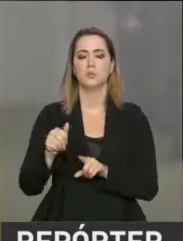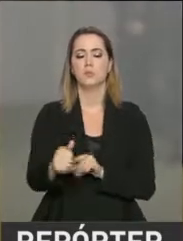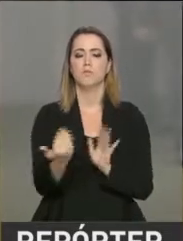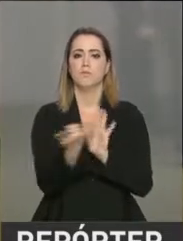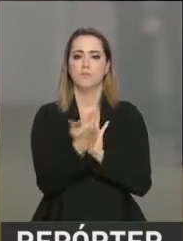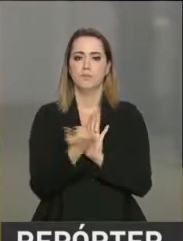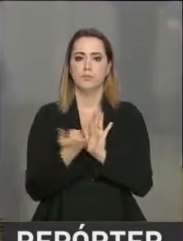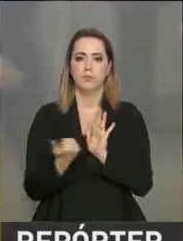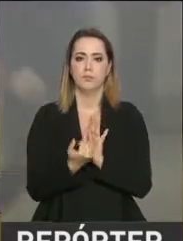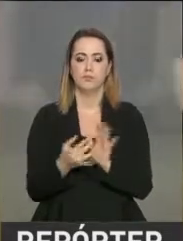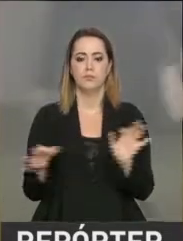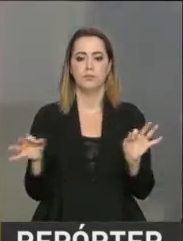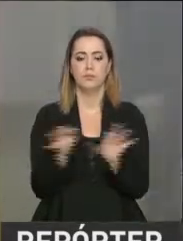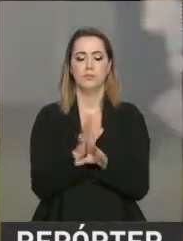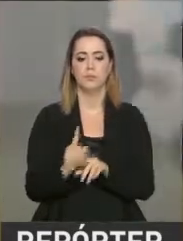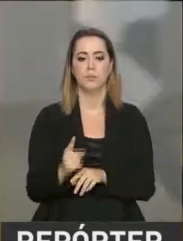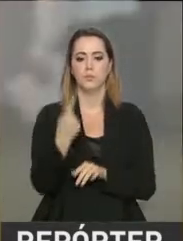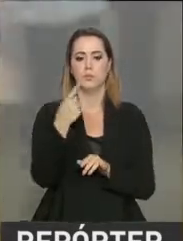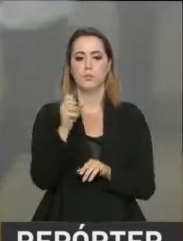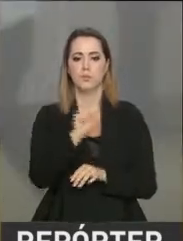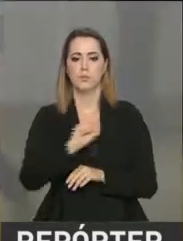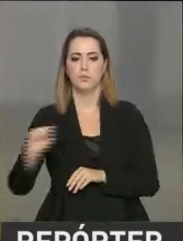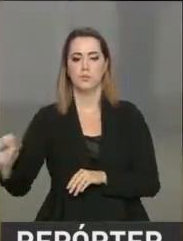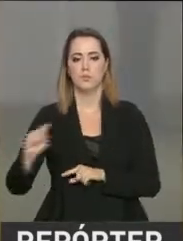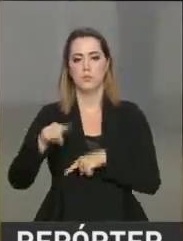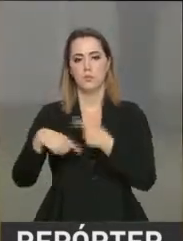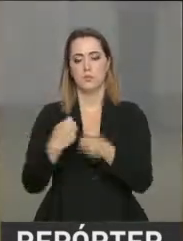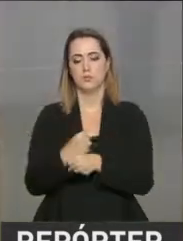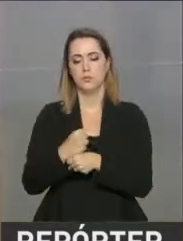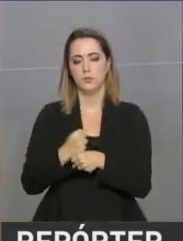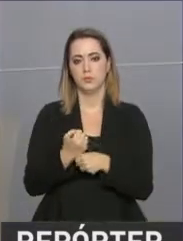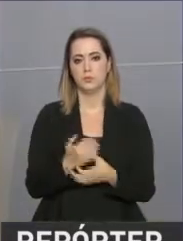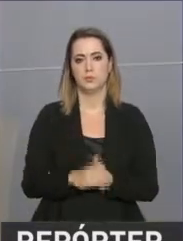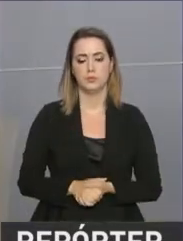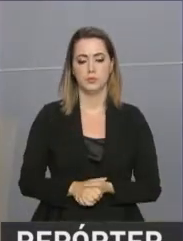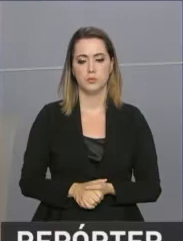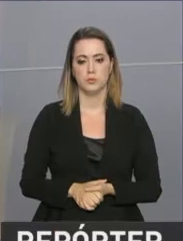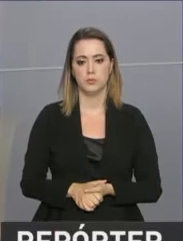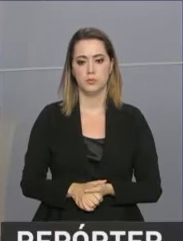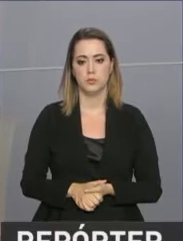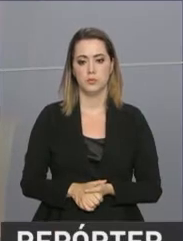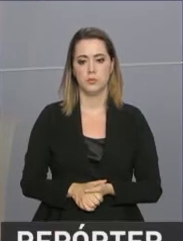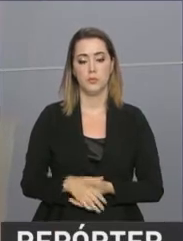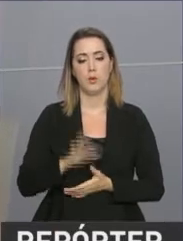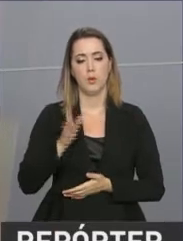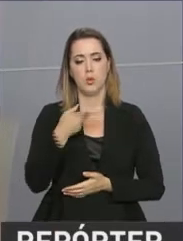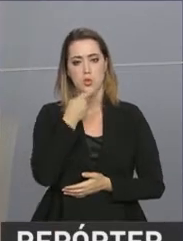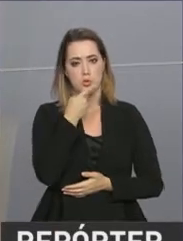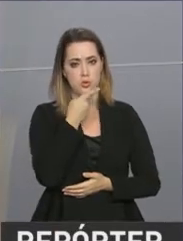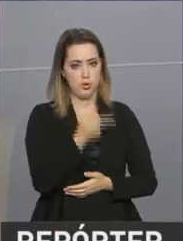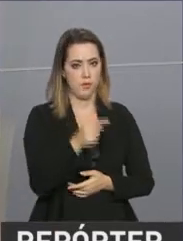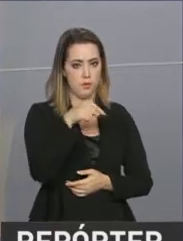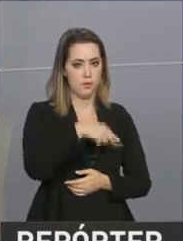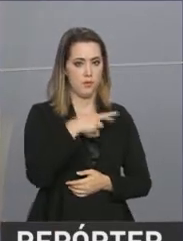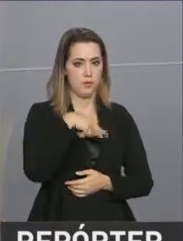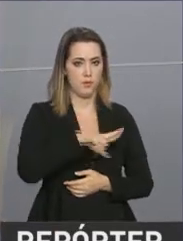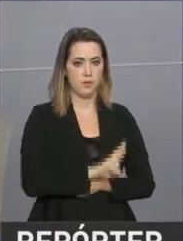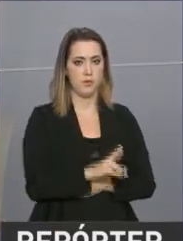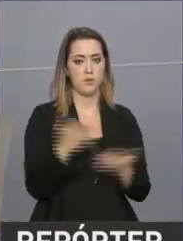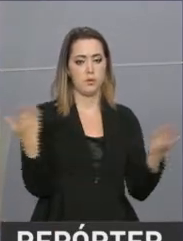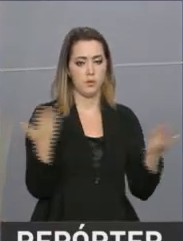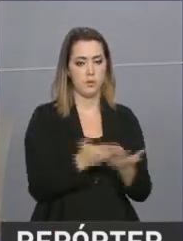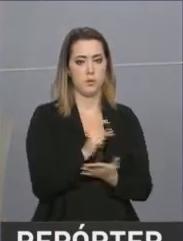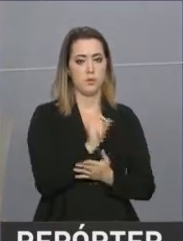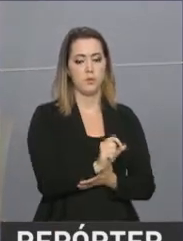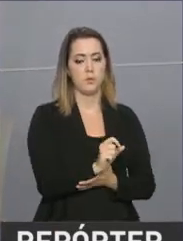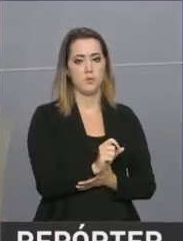etapas, no fim do primeiro semestre do ano que vem. Zé Luiz? Paulo, como já falamos aqui no Repórter NBR